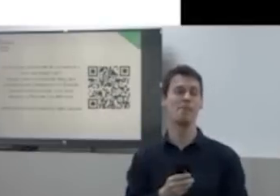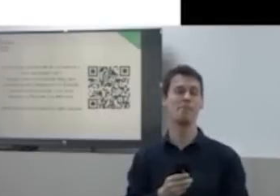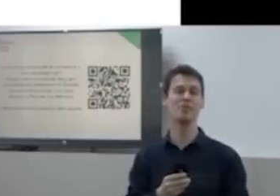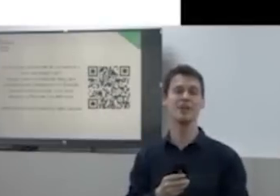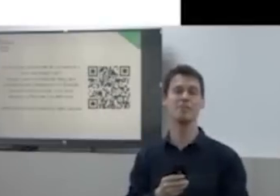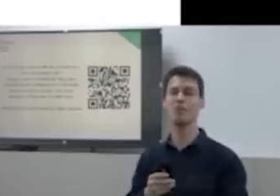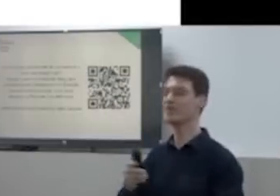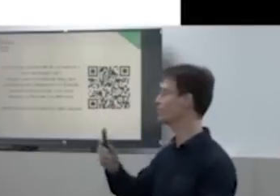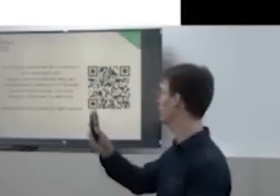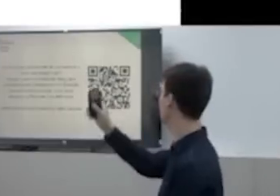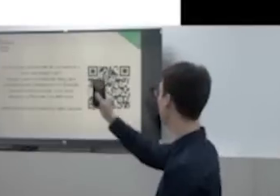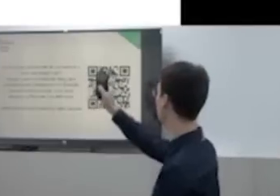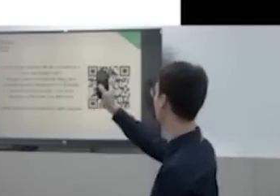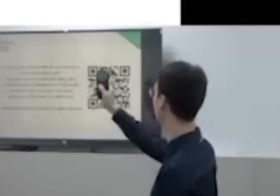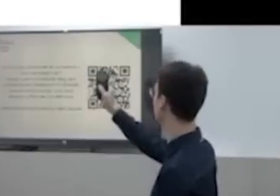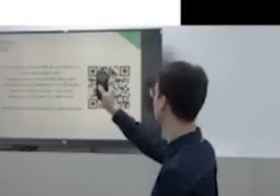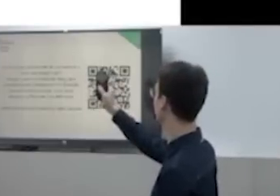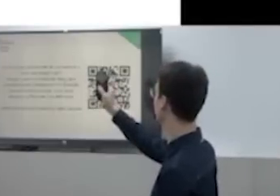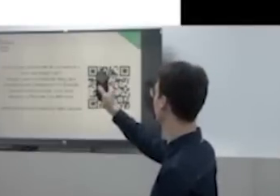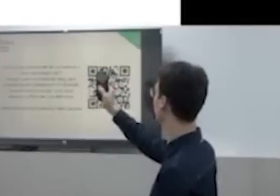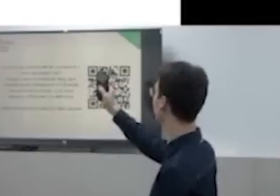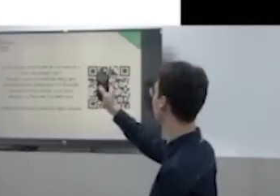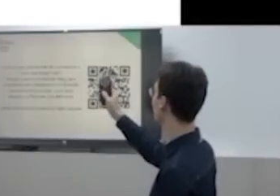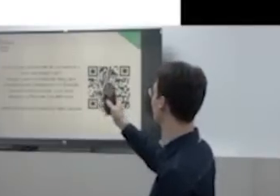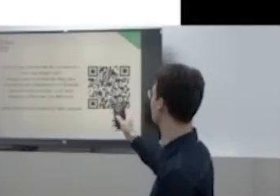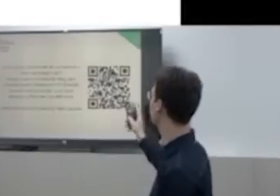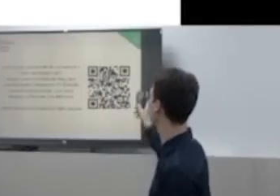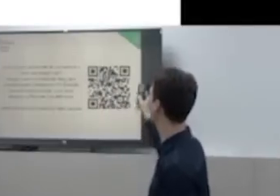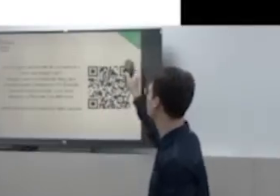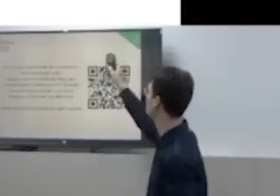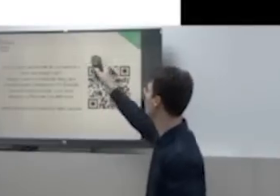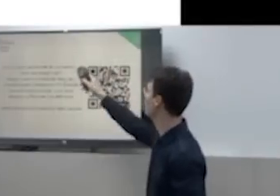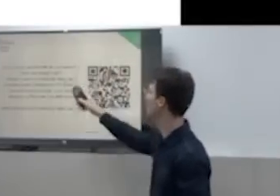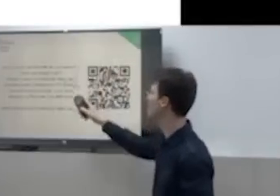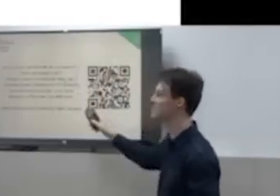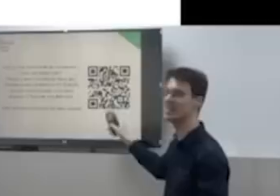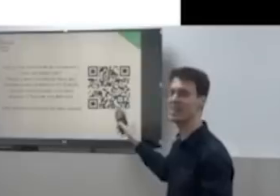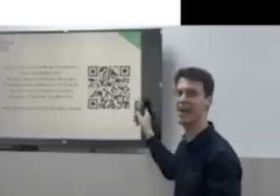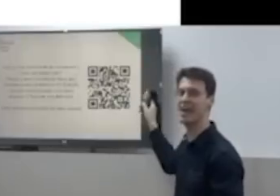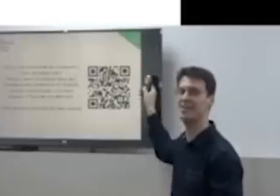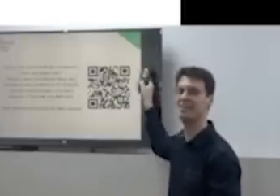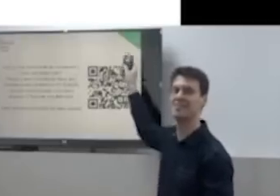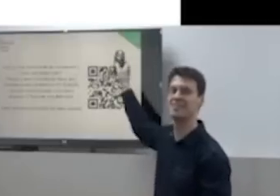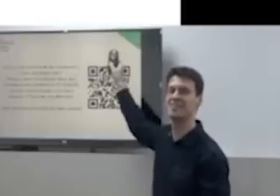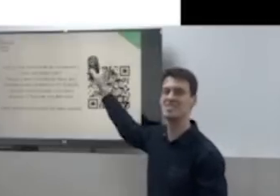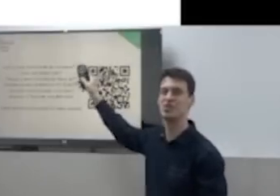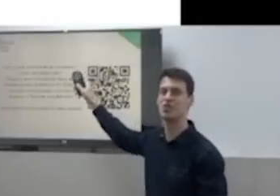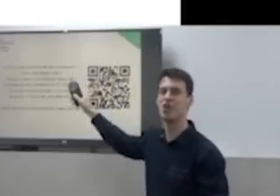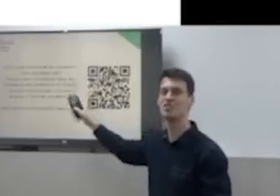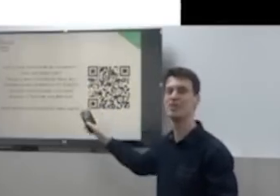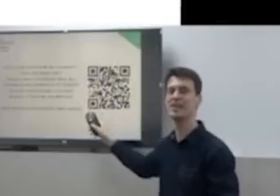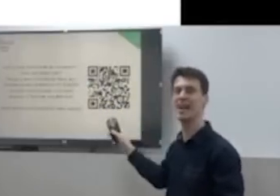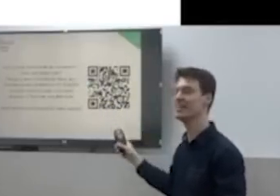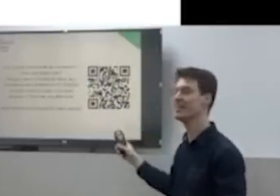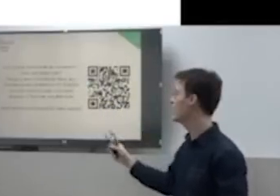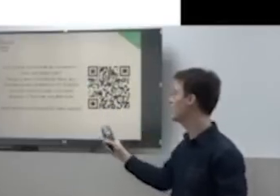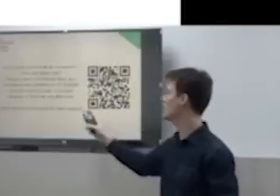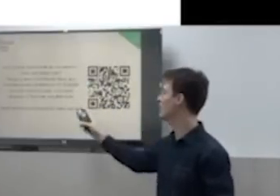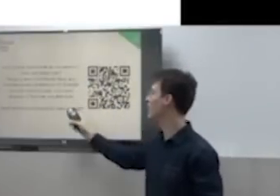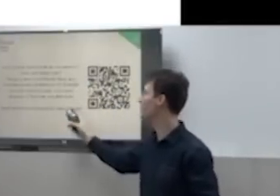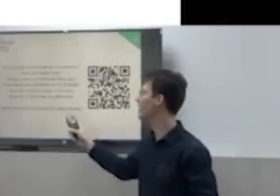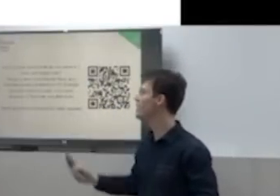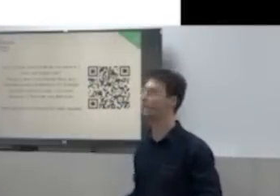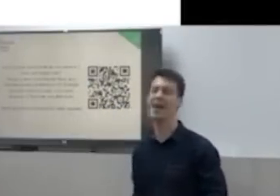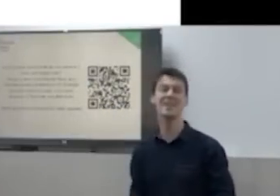agora, aponta para o monitor do computador, ele vai fazer a leitura desse QR, desse código